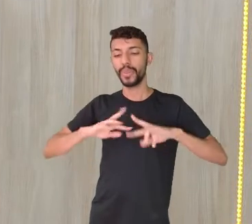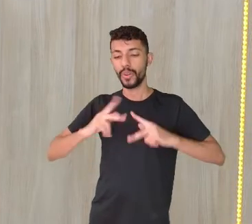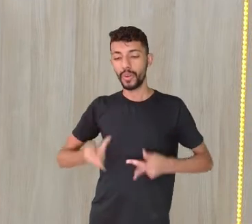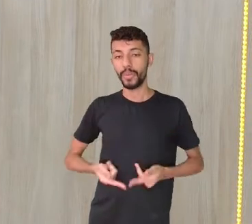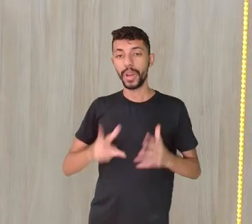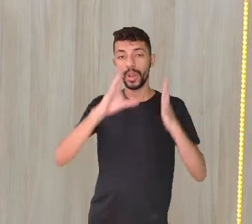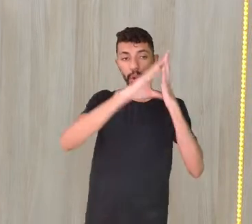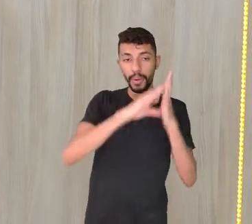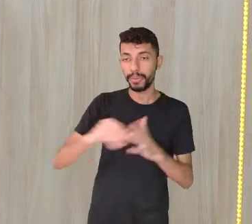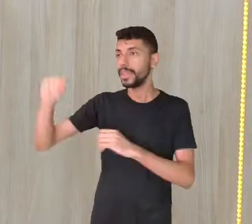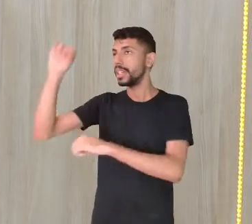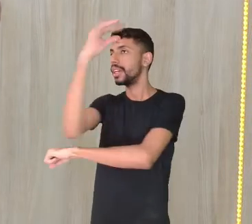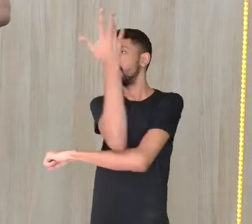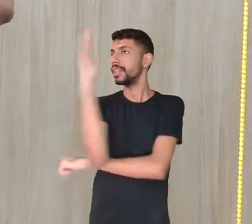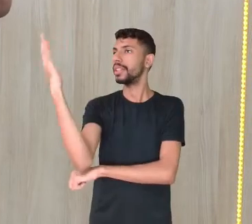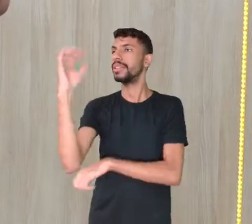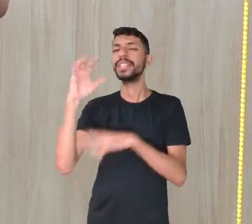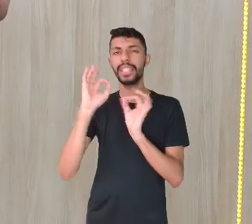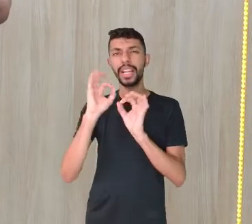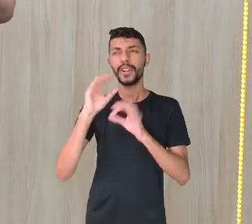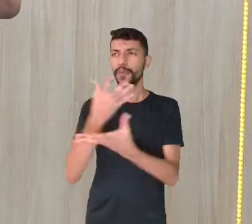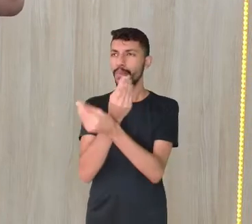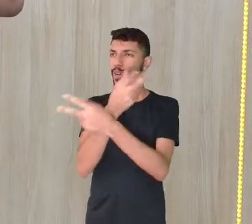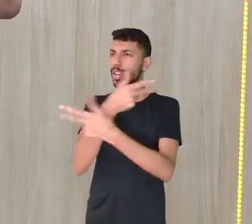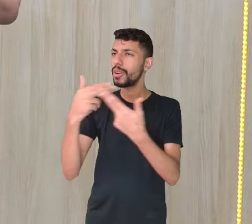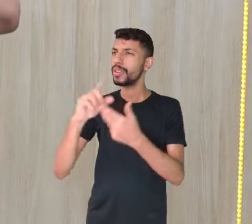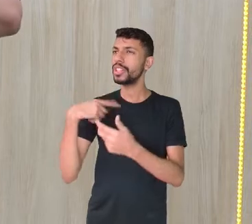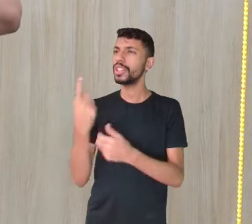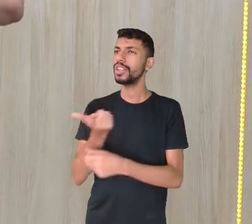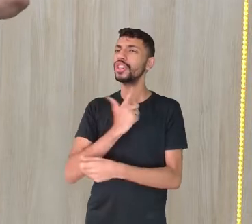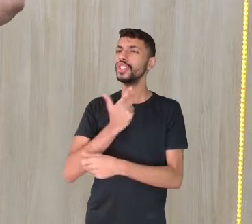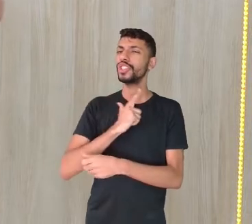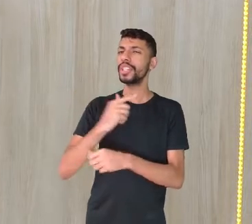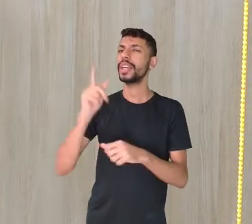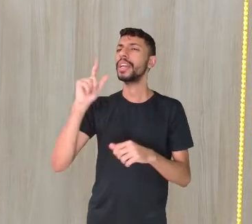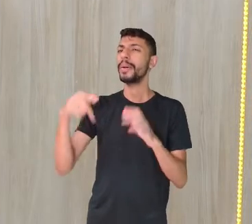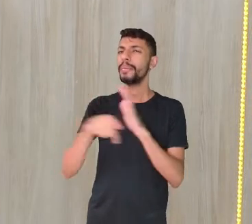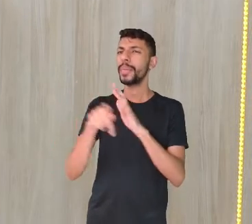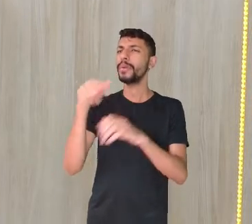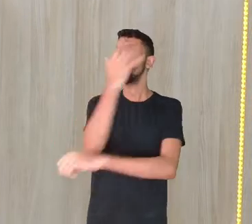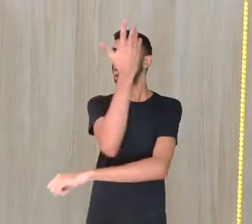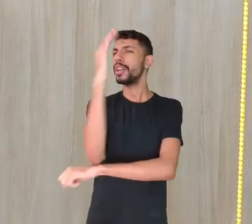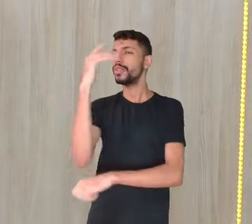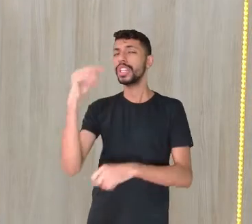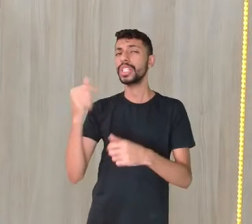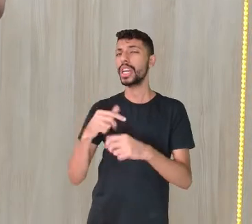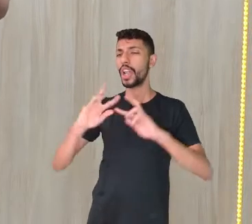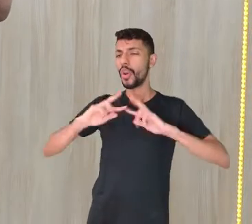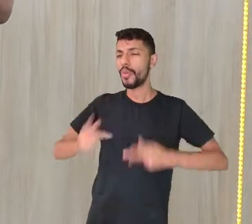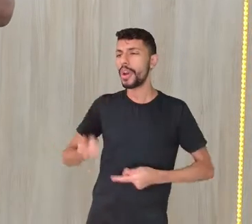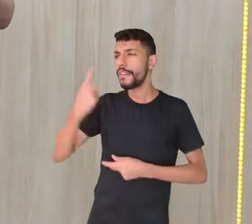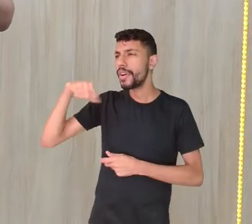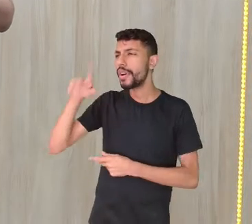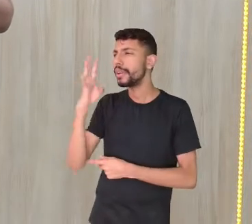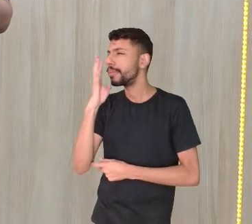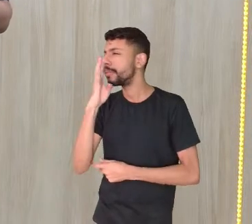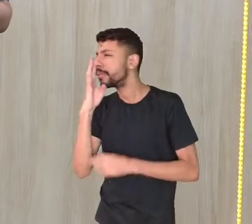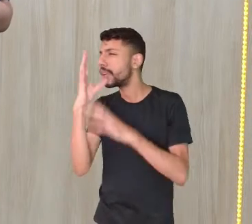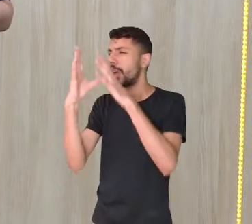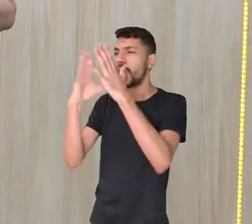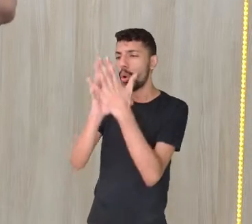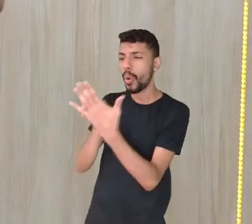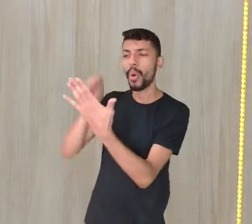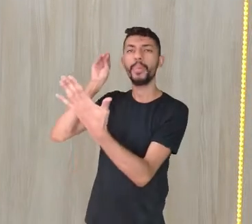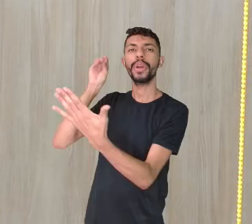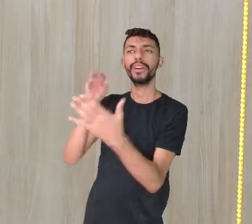Vocês sabiam que muita coisa que nós temos, o homem foi olhar na natureza e copiou? Vocês sabiam que um simples guarda-chuva, uma